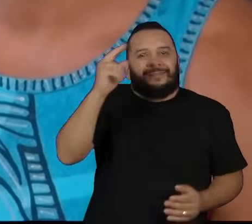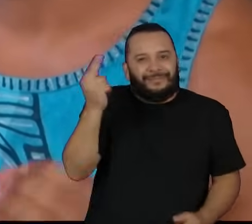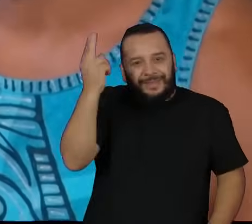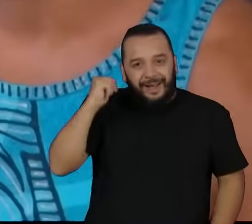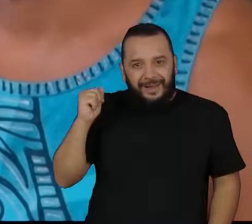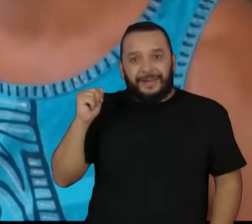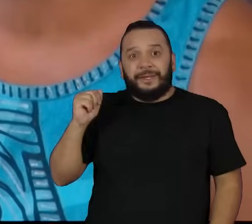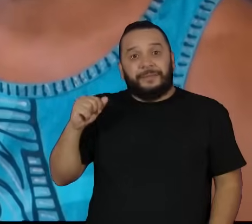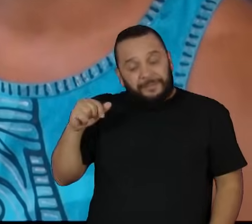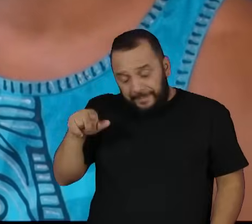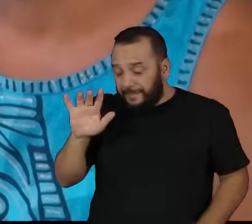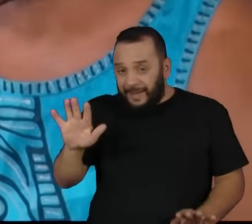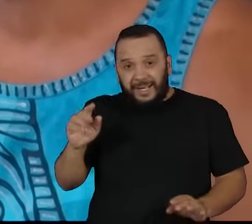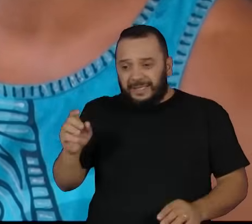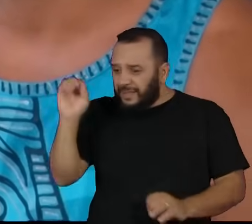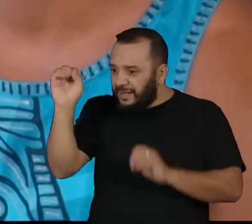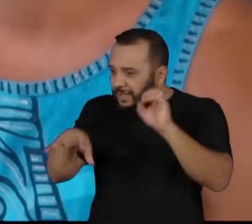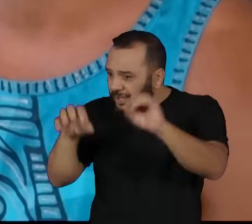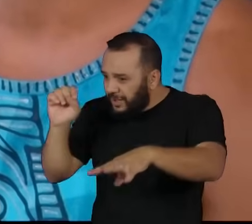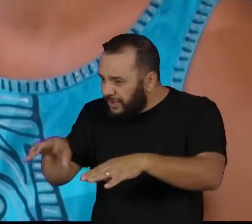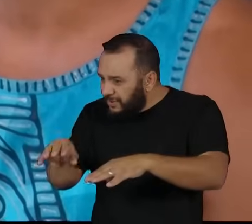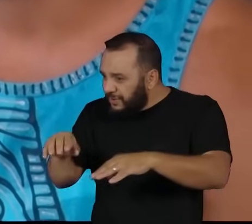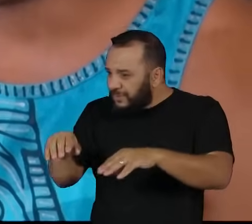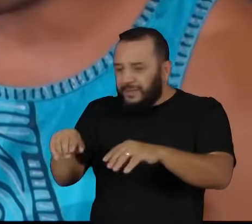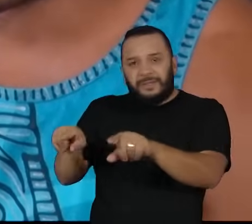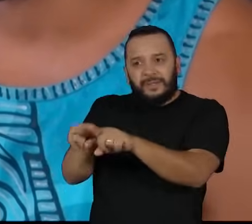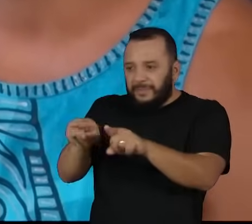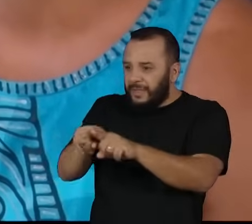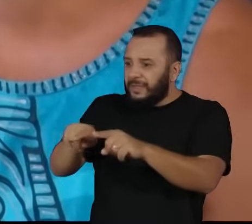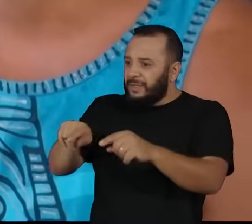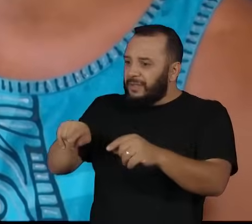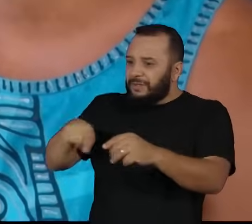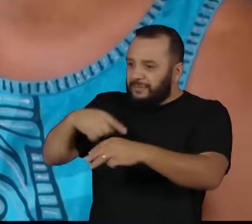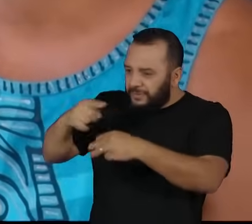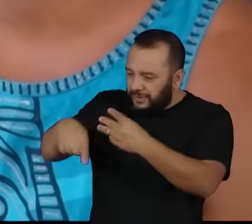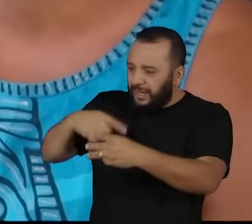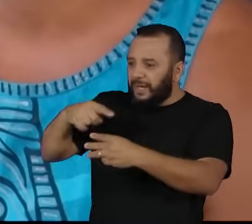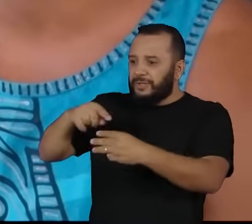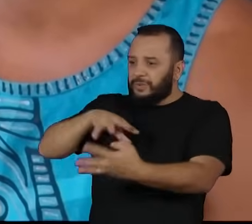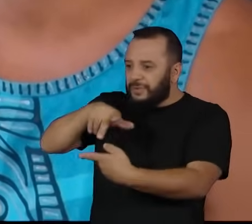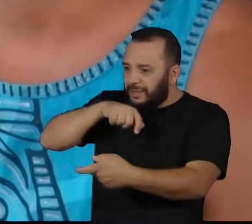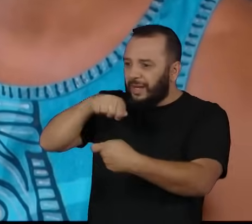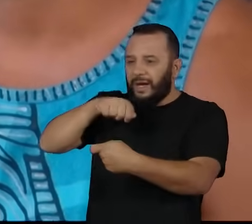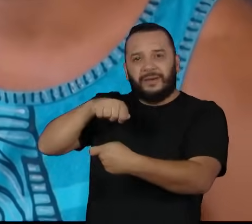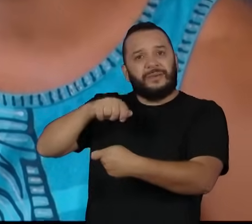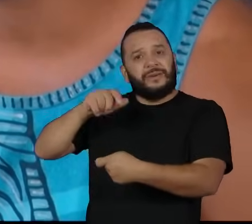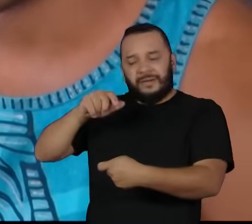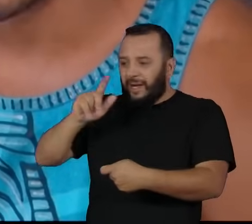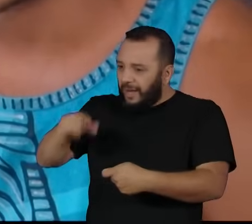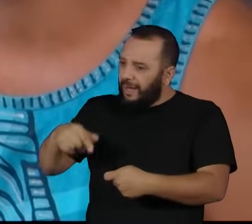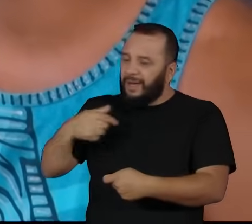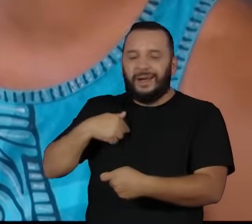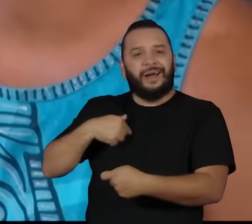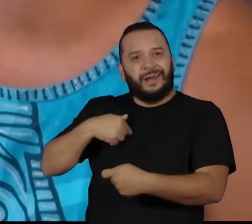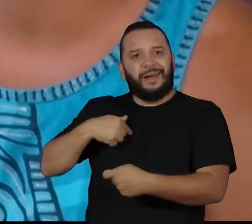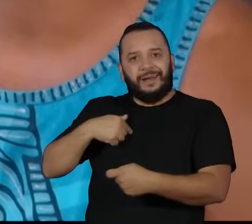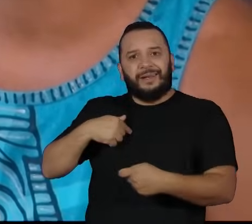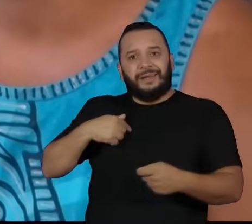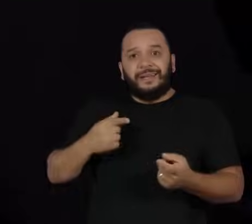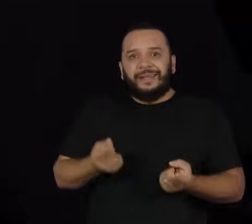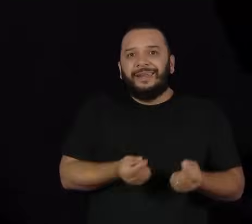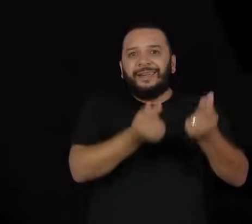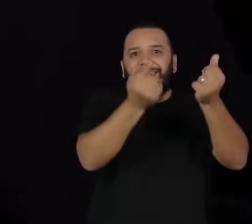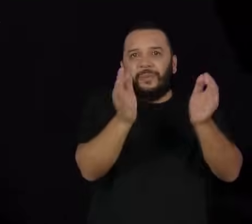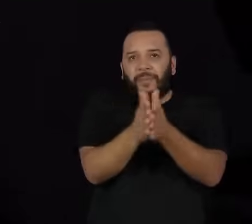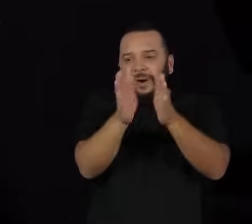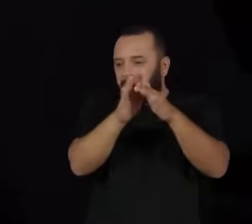mas sustentabilidade, desenvolvimento sustentável tem a ver com também desenvolvimento social, né? Tem a ver com nossas profundas desigualdades.